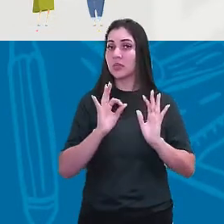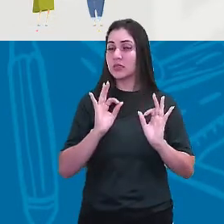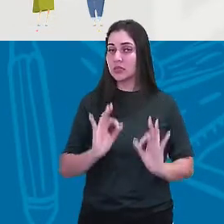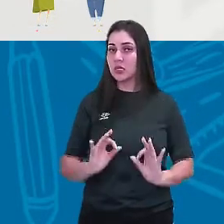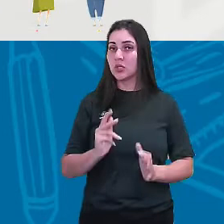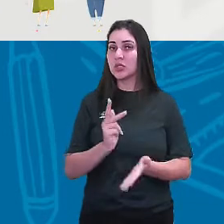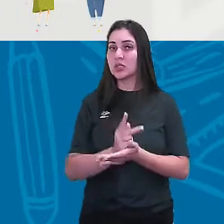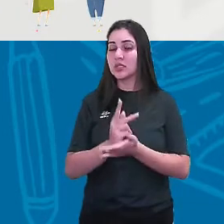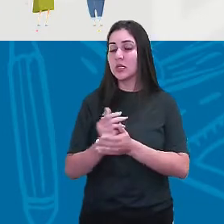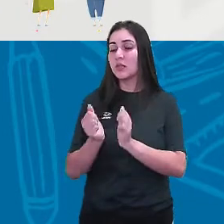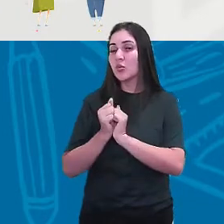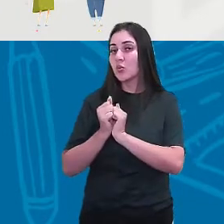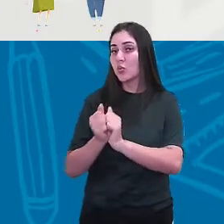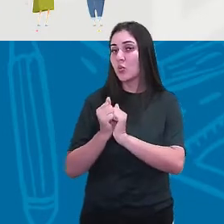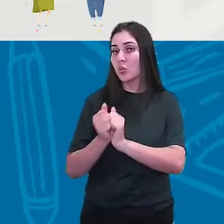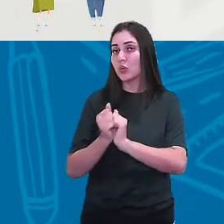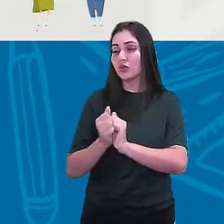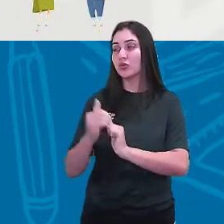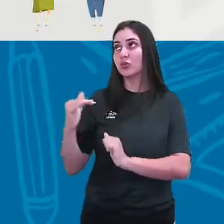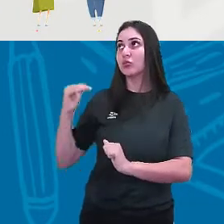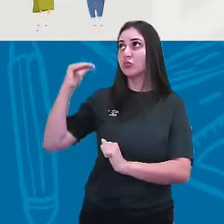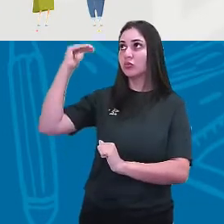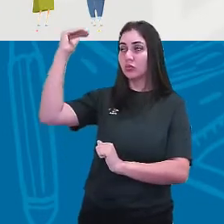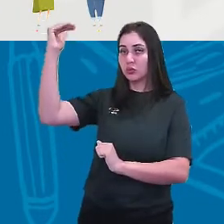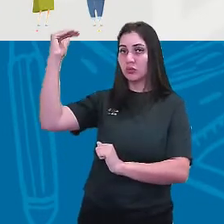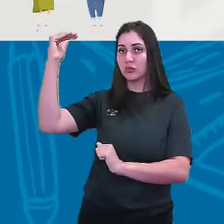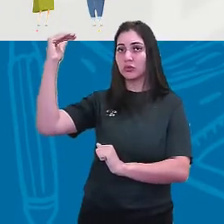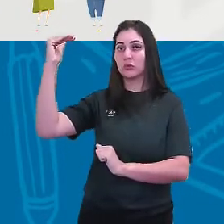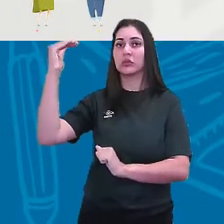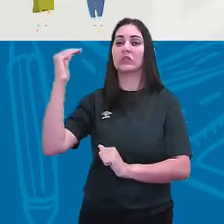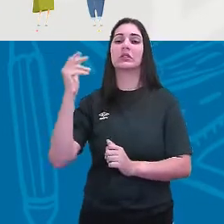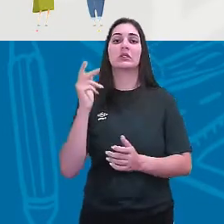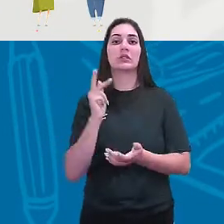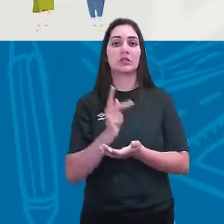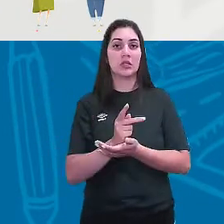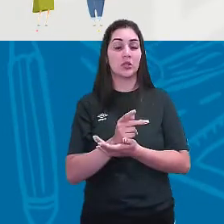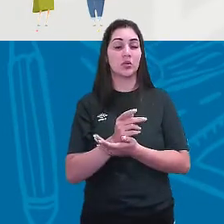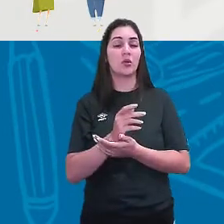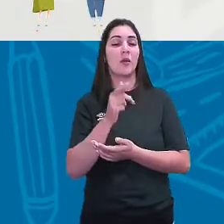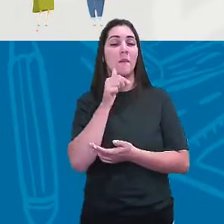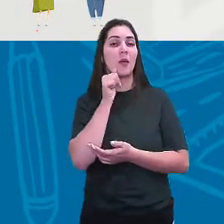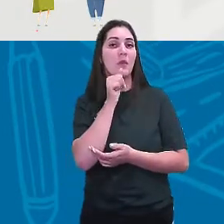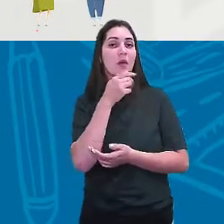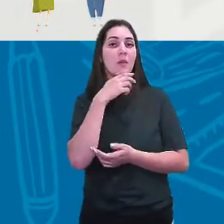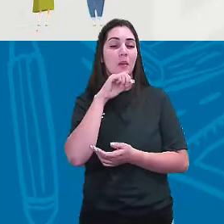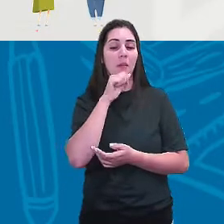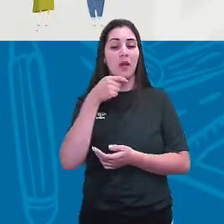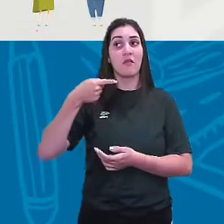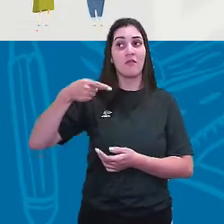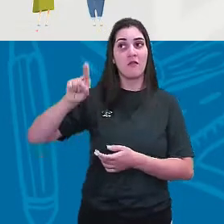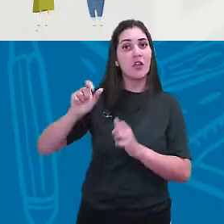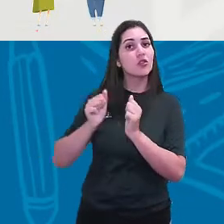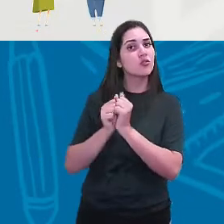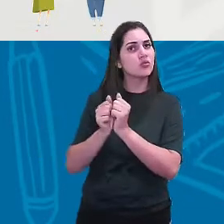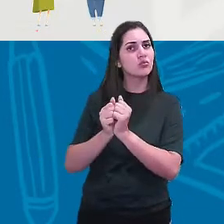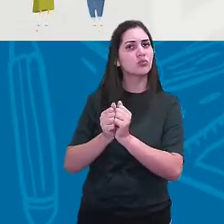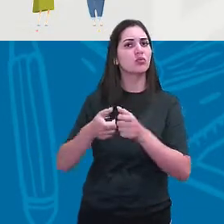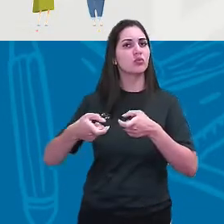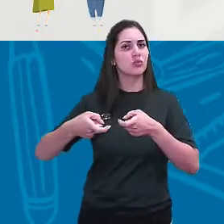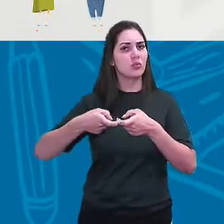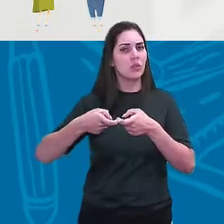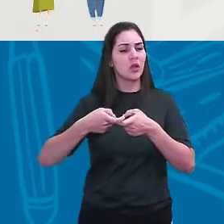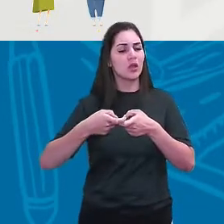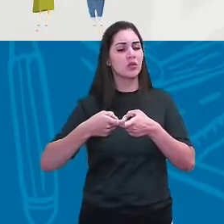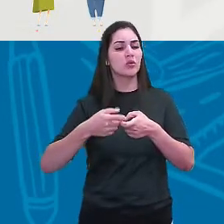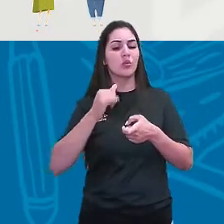com o auxílio de um adulto. E, por vezes, o seu papai e a sua mãe vai ter que levar você no médico para o médico ali